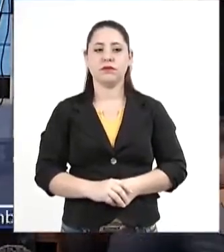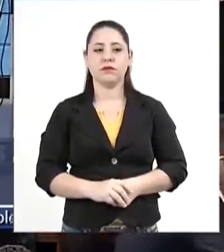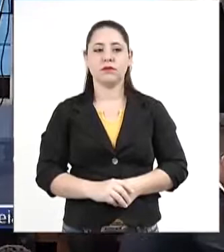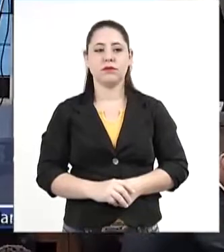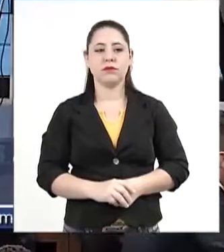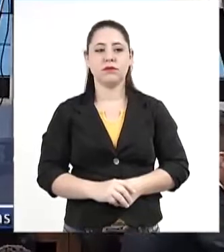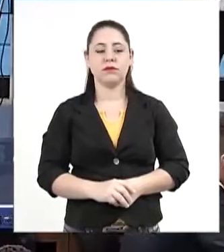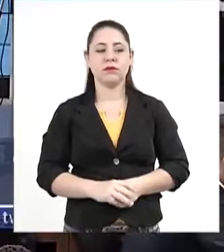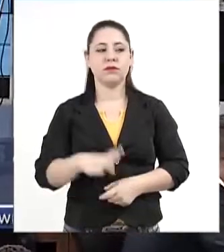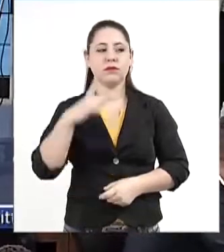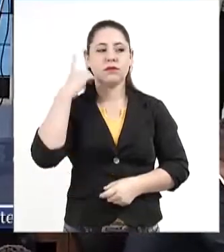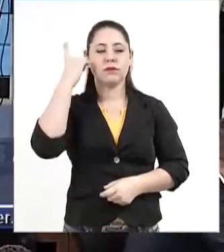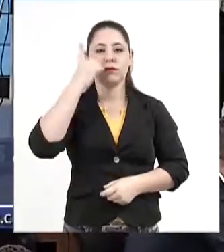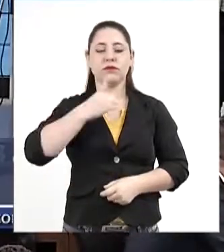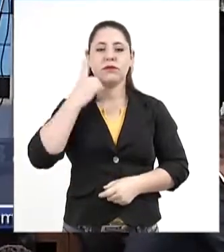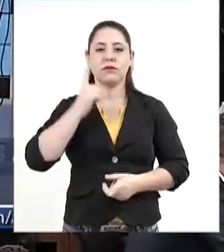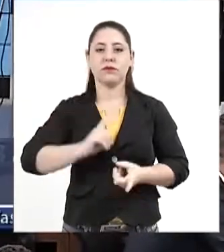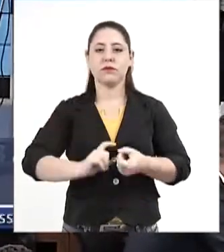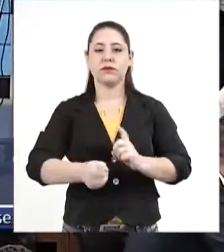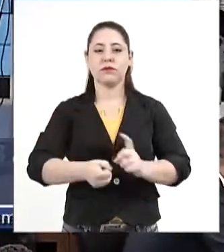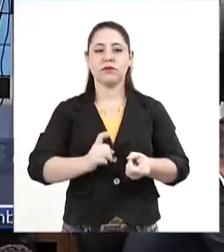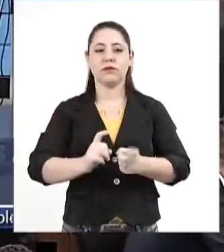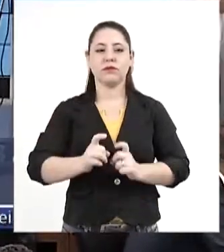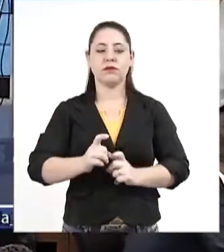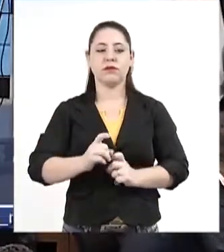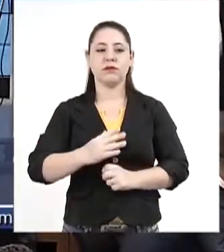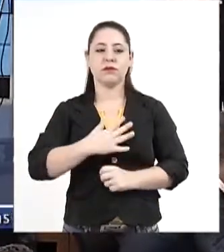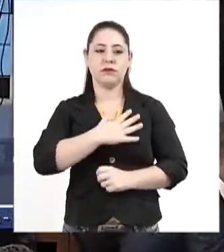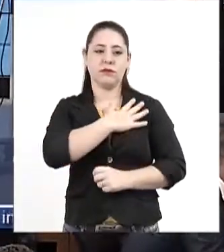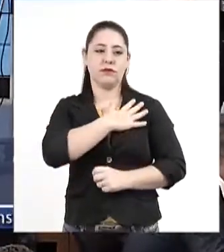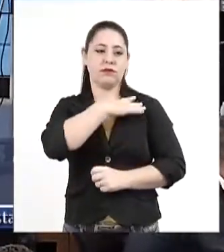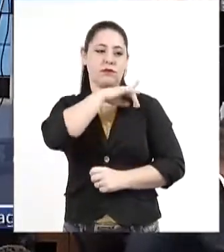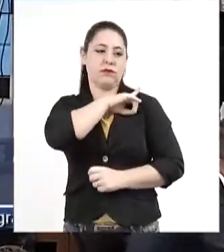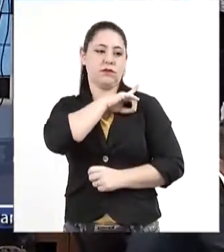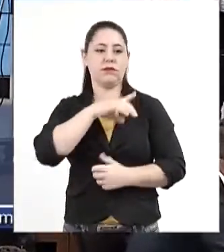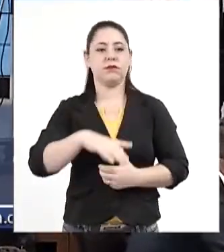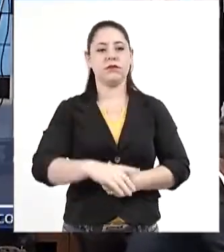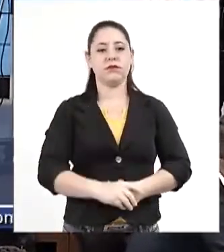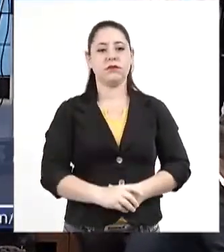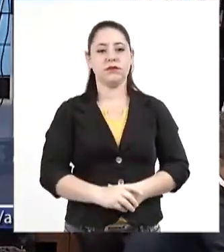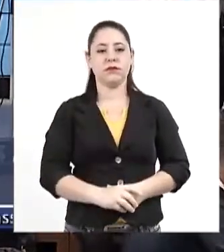Com a palavra, no pequeno expediente, o ilustre deputado coronel Davi.